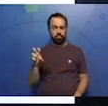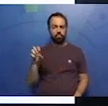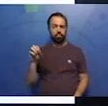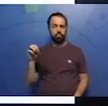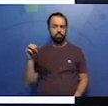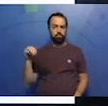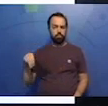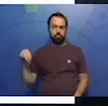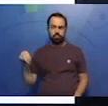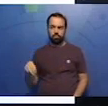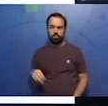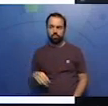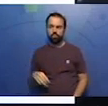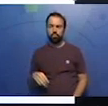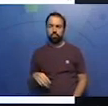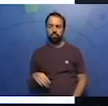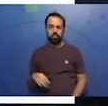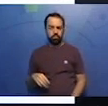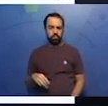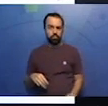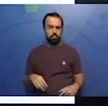20, 25, 30,